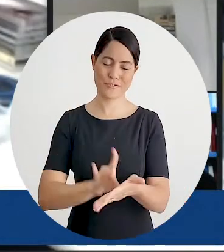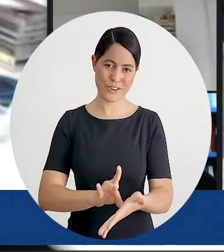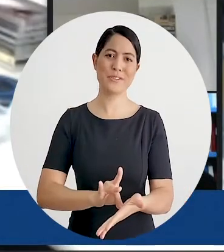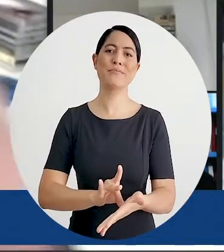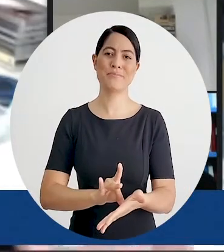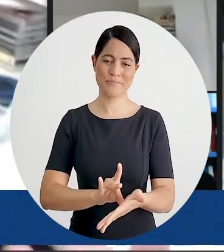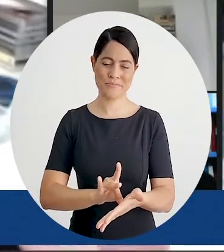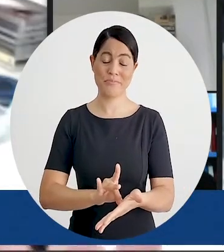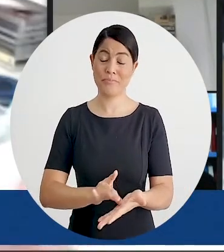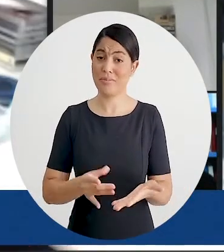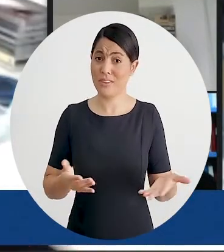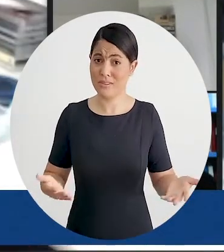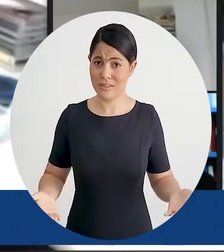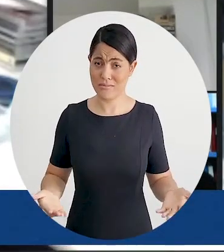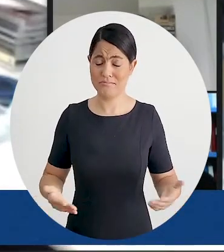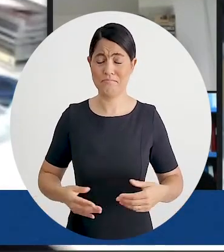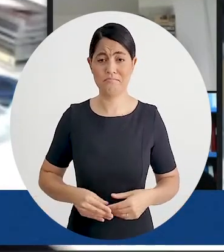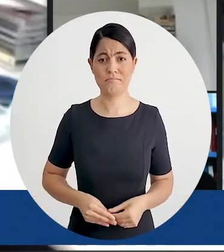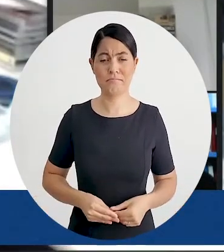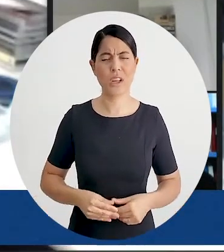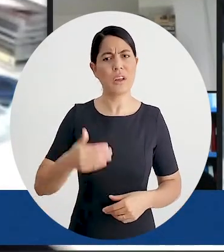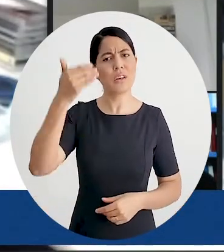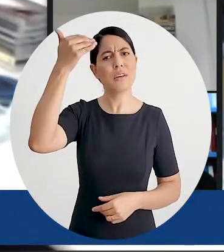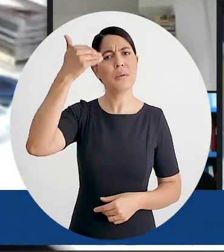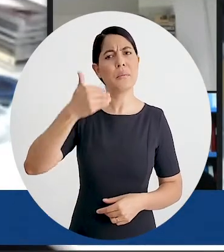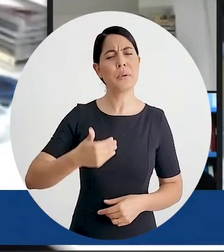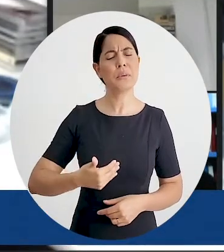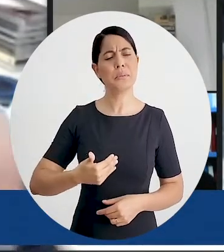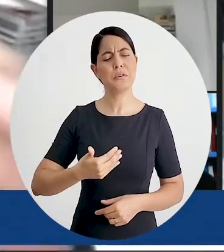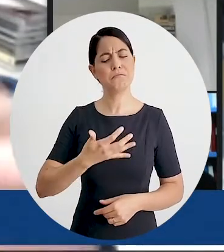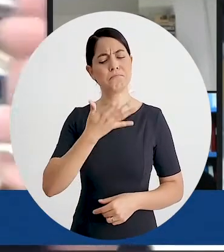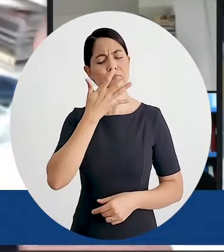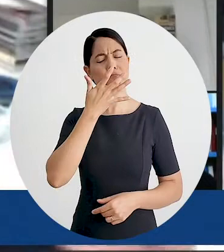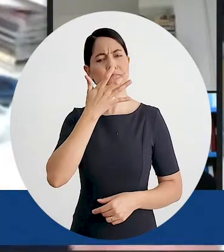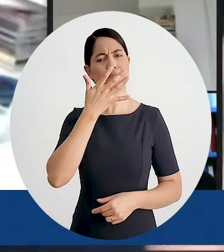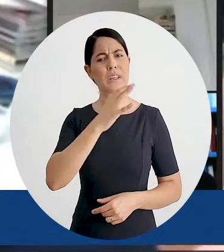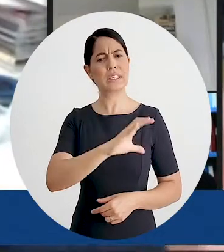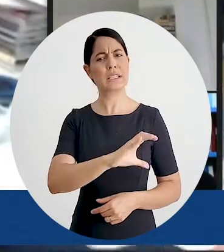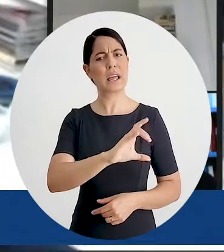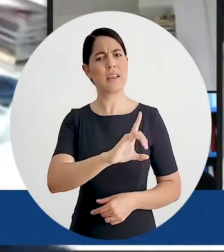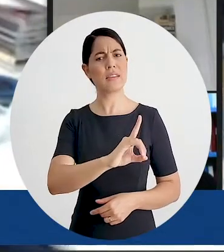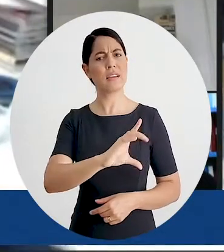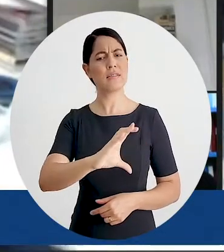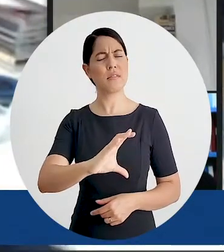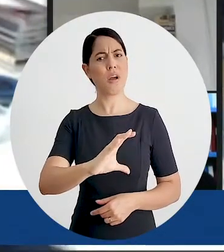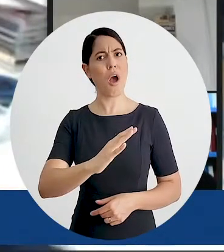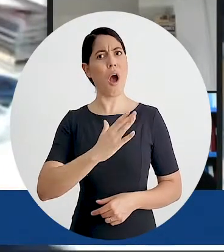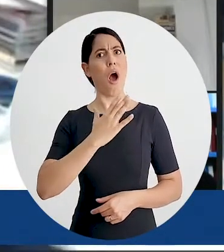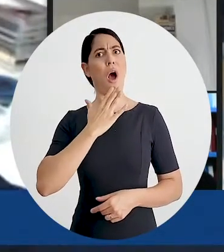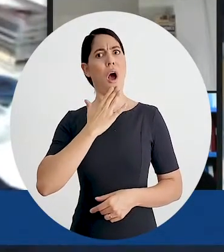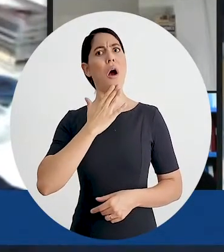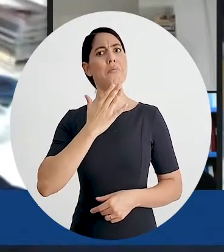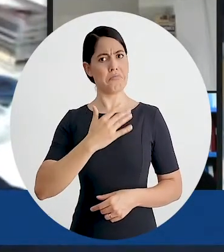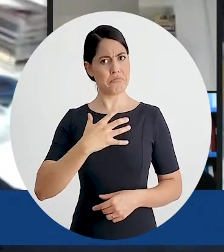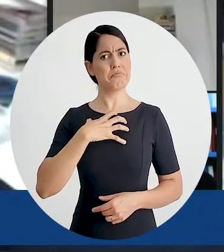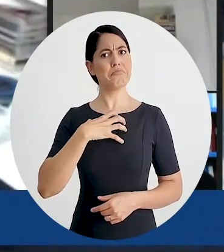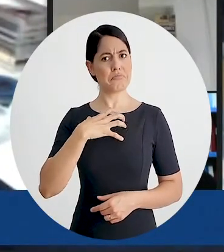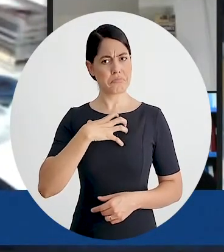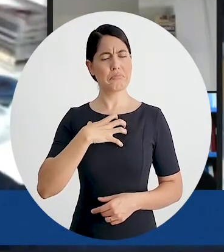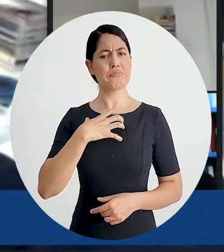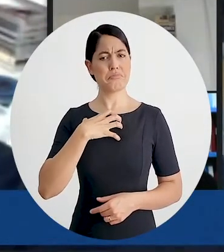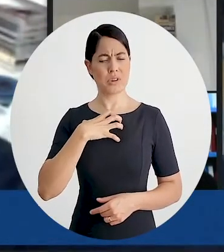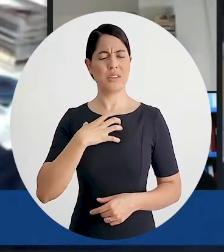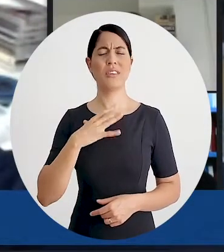E aí, para mim, foi a grande surpresa com o Código de Defesa do Consumidor, como eu